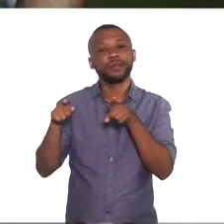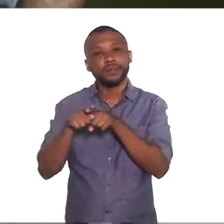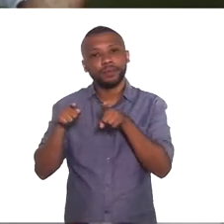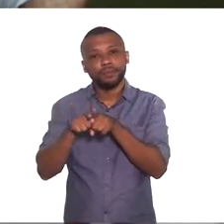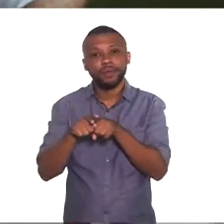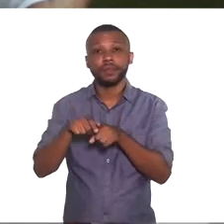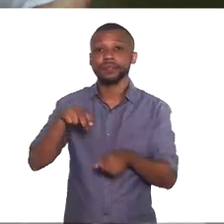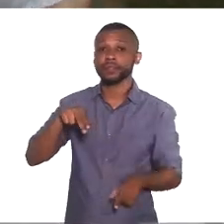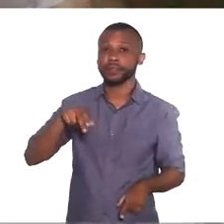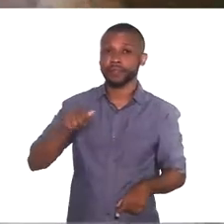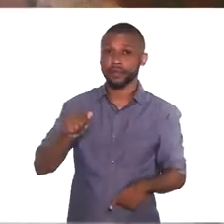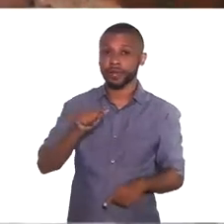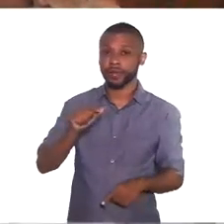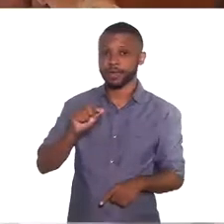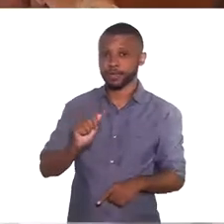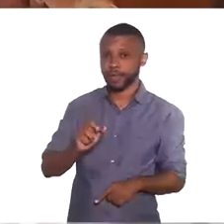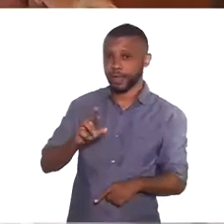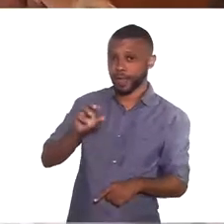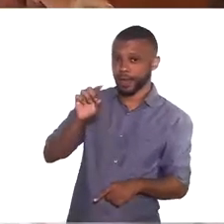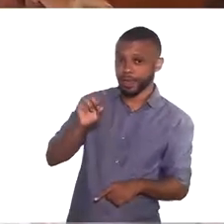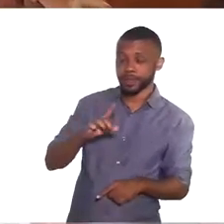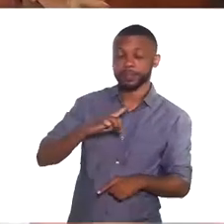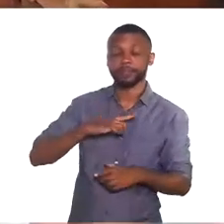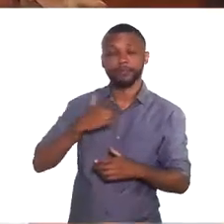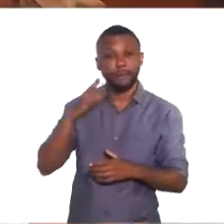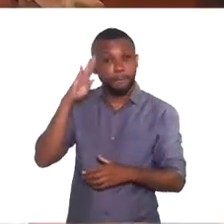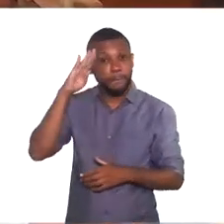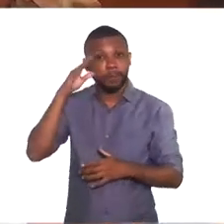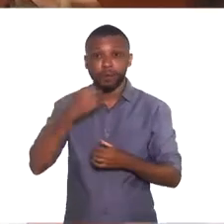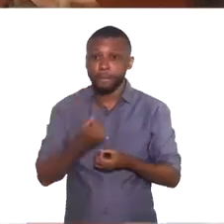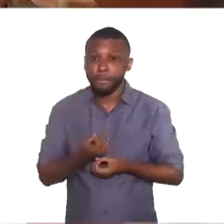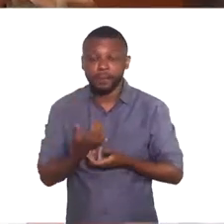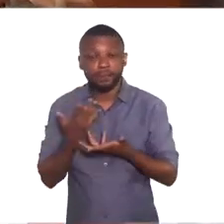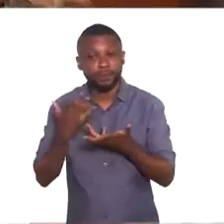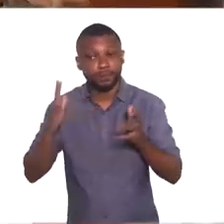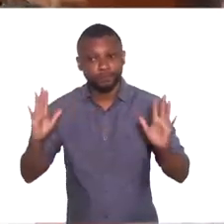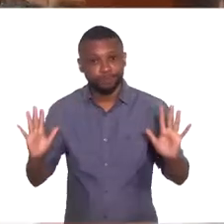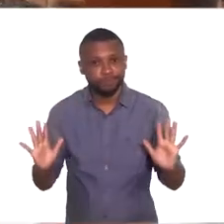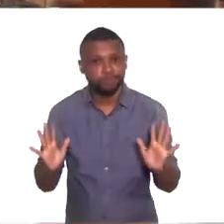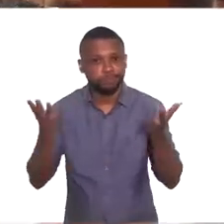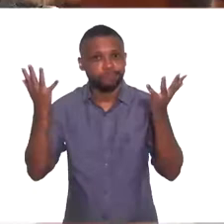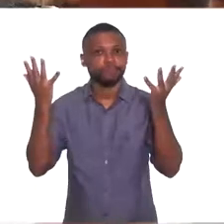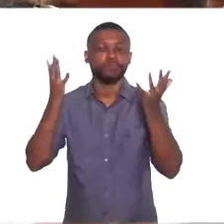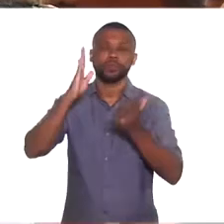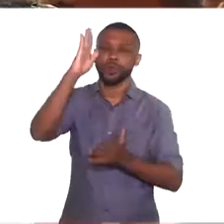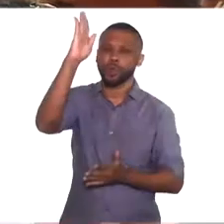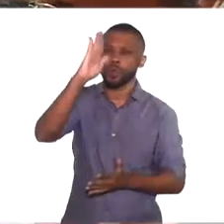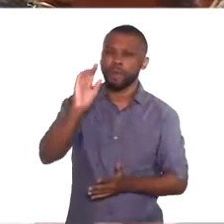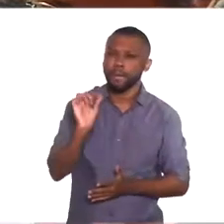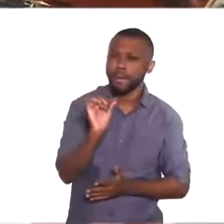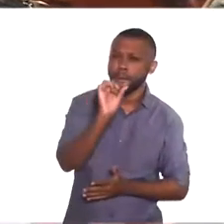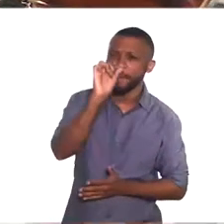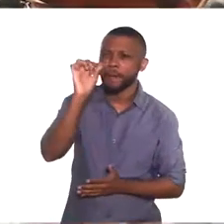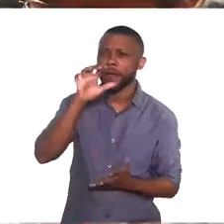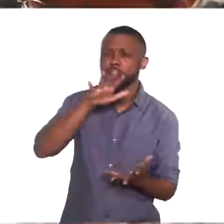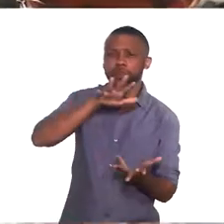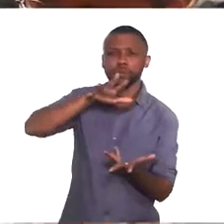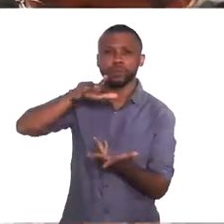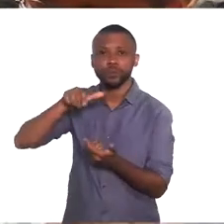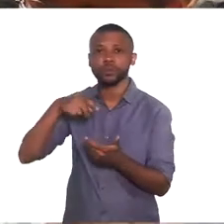assim visitaram de trabalhos e o grande Círio de Nazaré né que talvez seja a maior manifestação religiosa